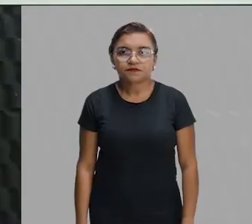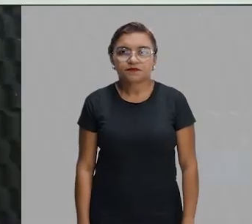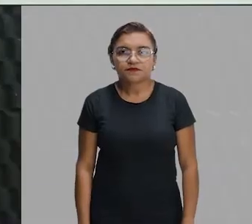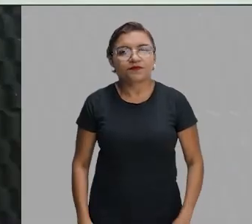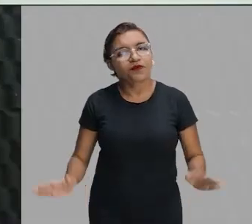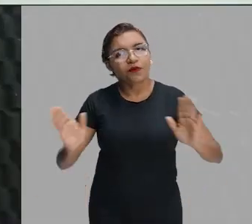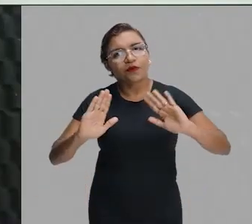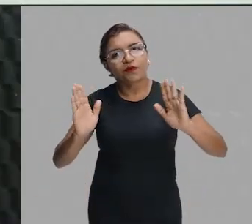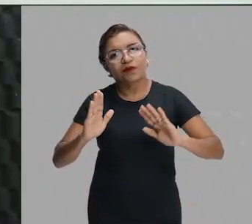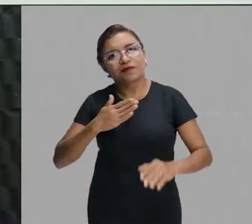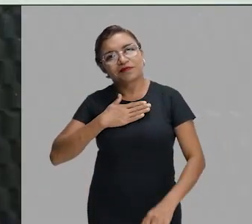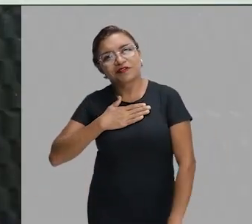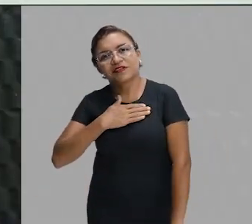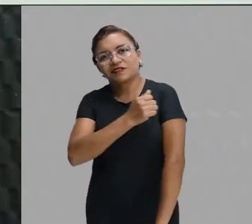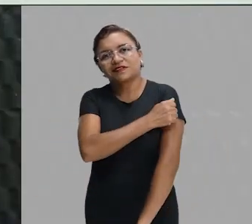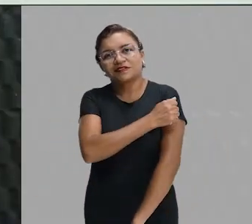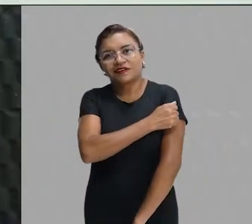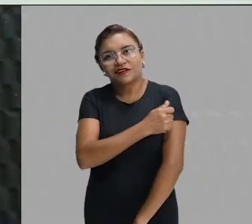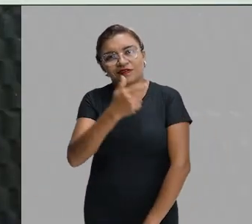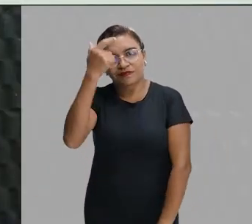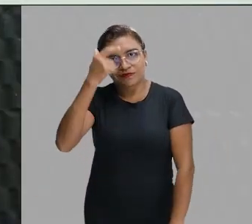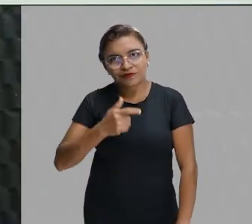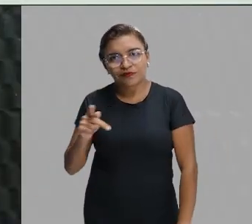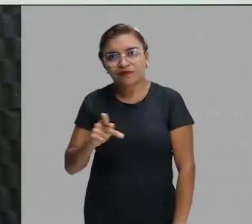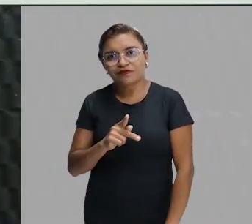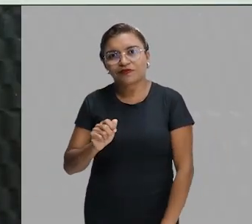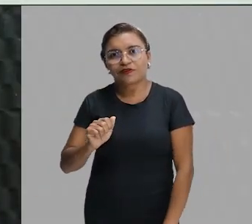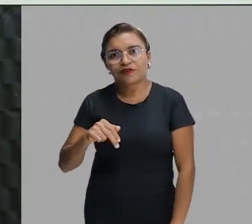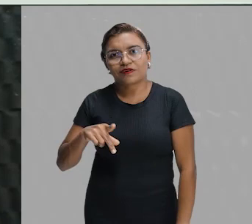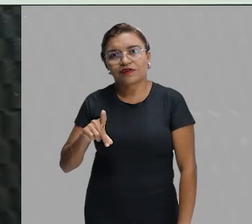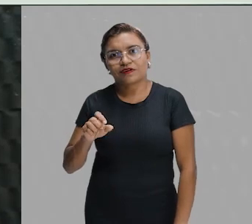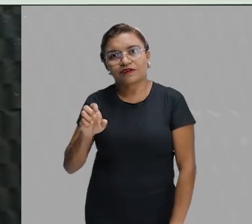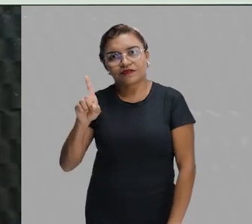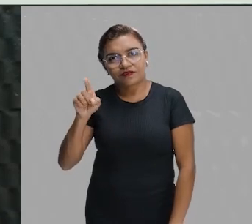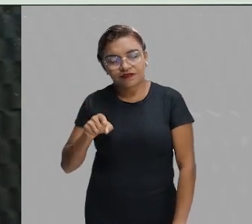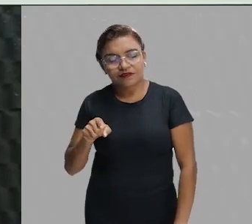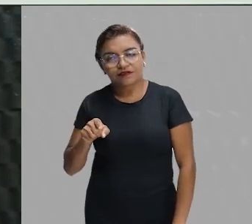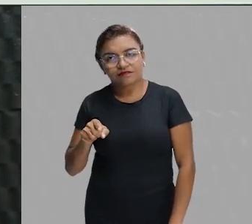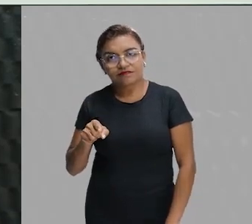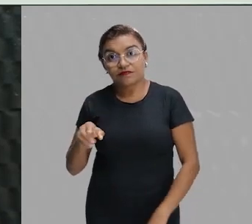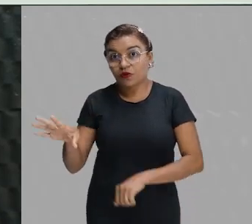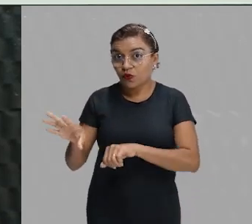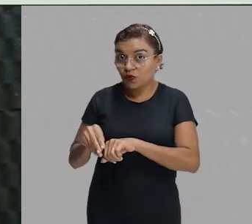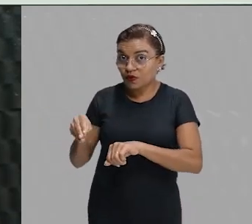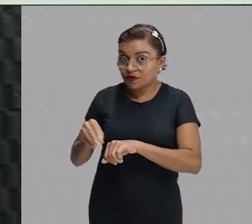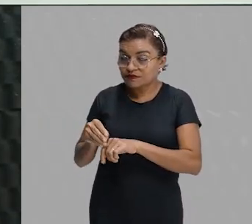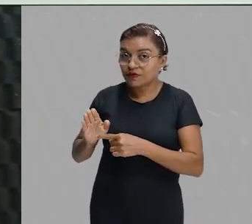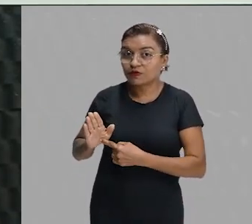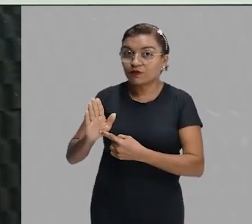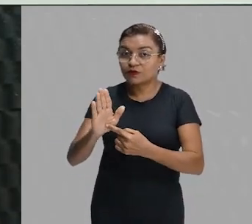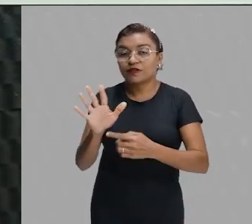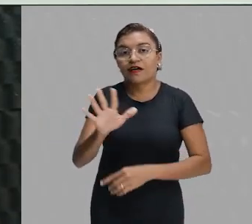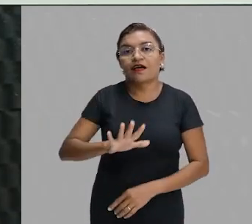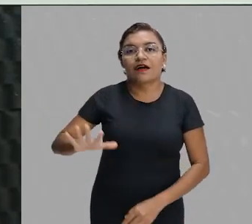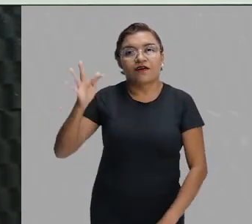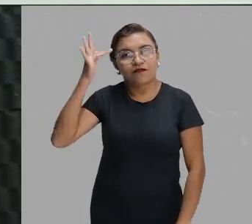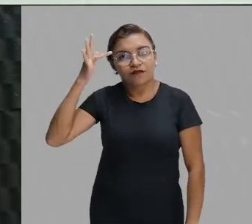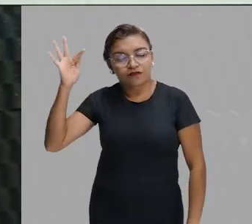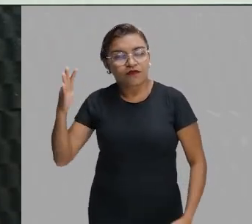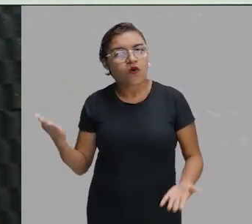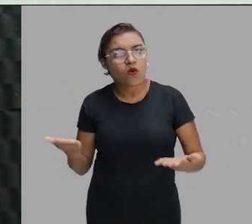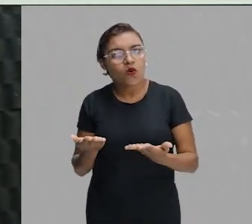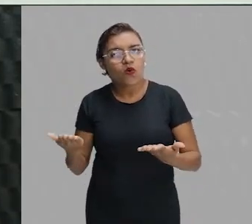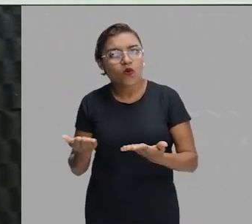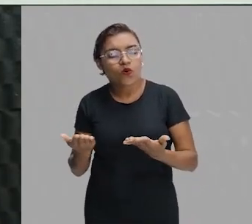Fala, meus queridos alunos, mais uma vez aqui o professor André Luiz com vocês, trazendo alguns conhecimentos na área de filosofia. Hoje, canalizando um